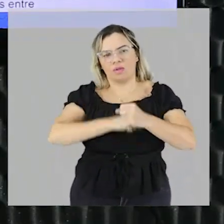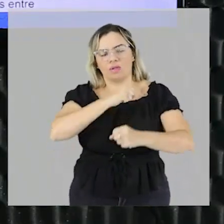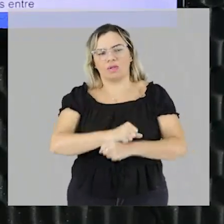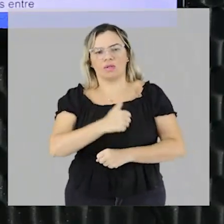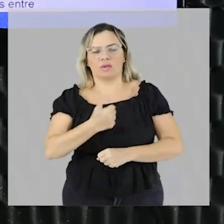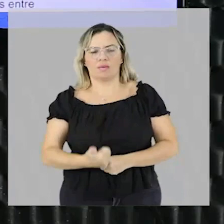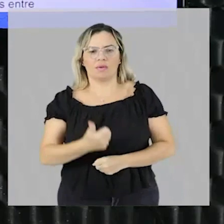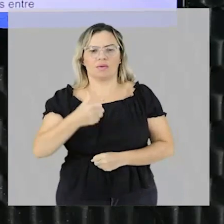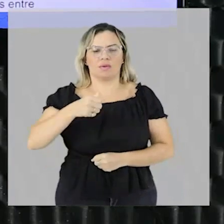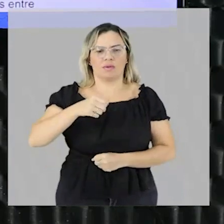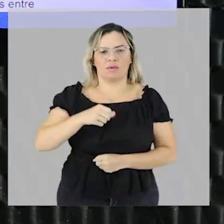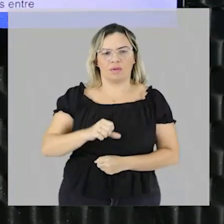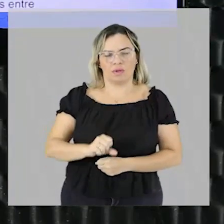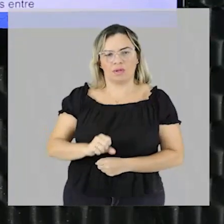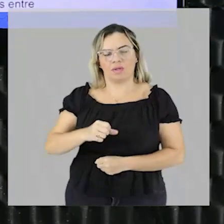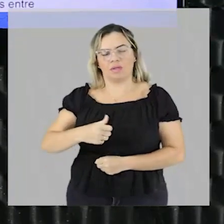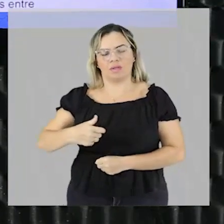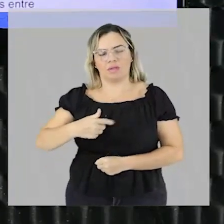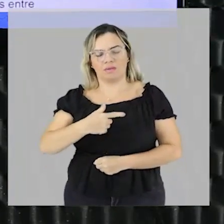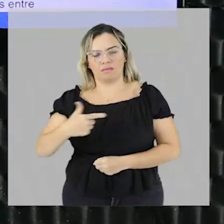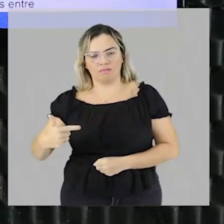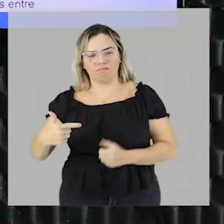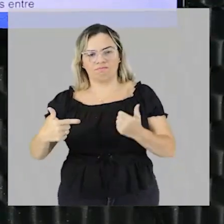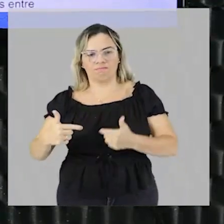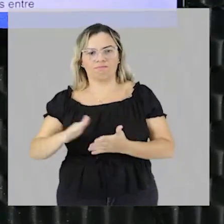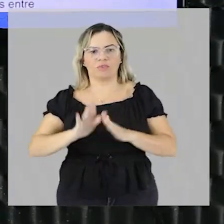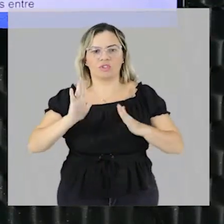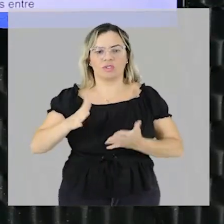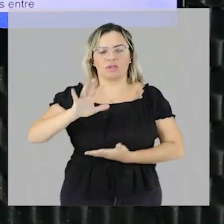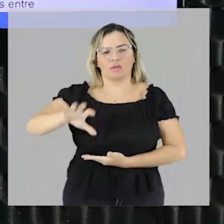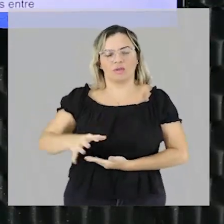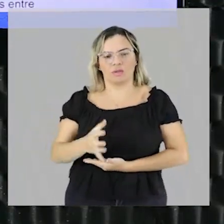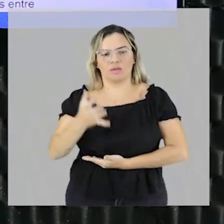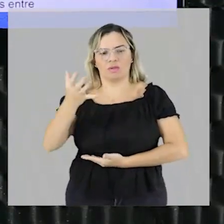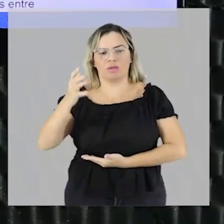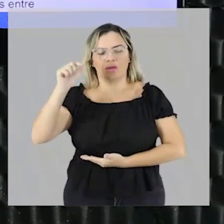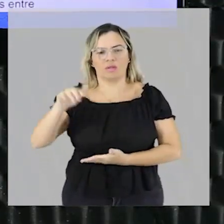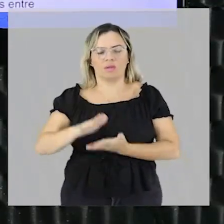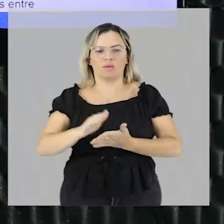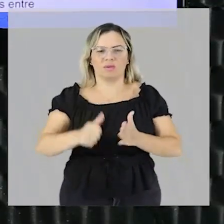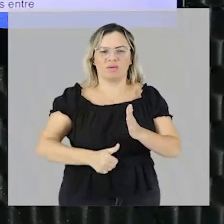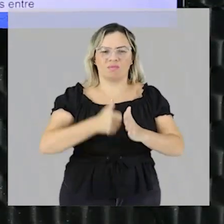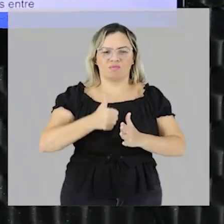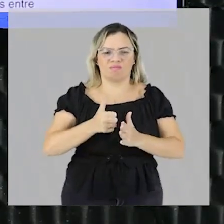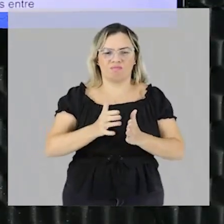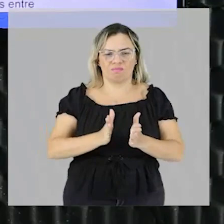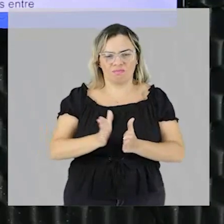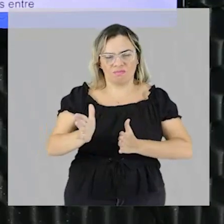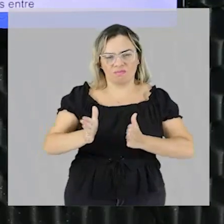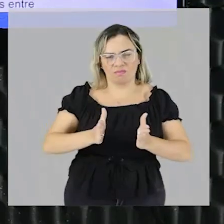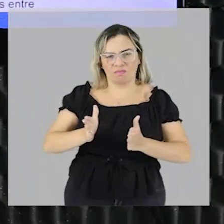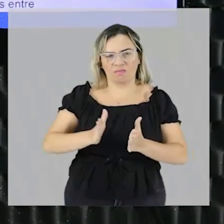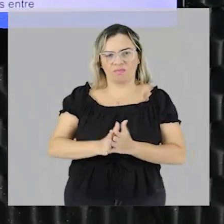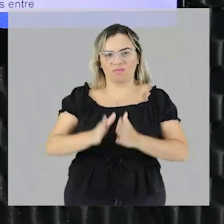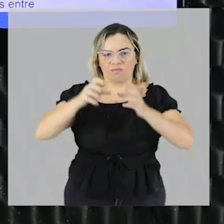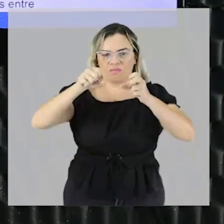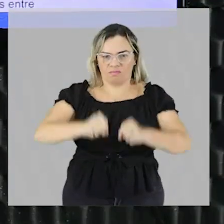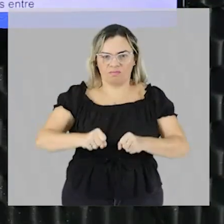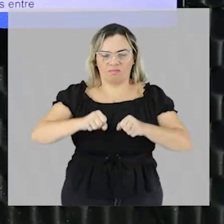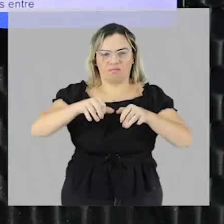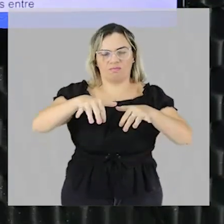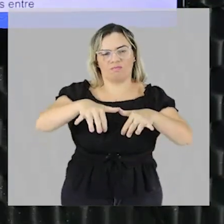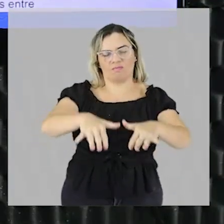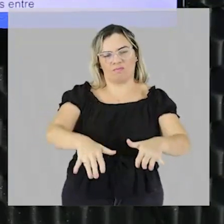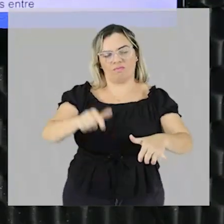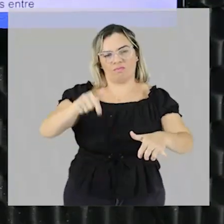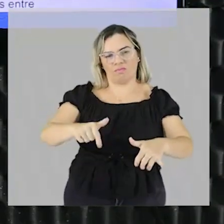que, na verdade, ele já vem acontecendo desde os primeiros tempos da colonização, até por